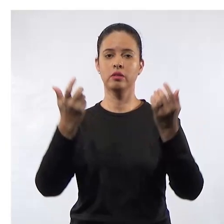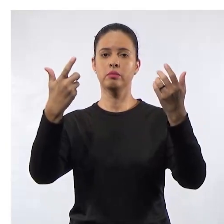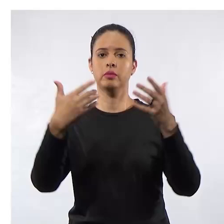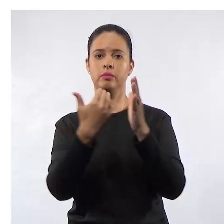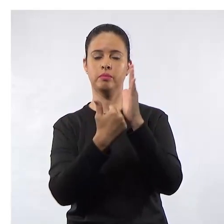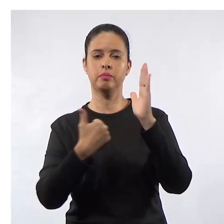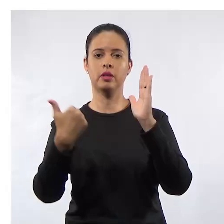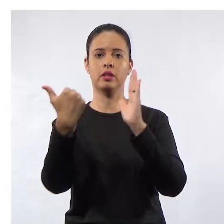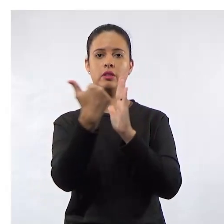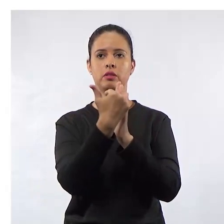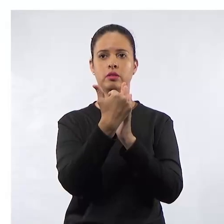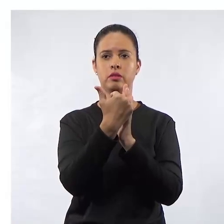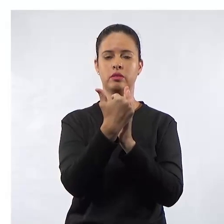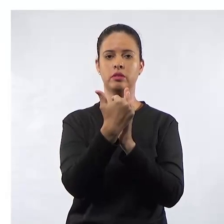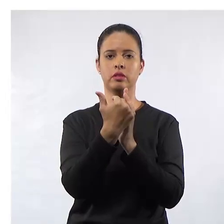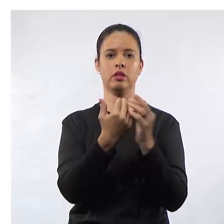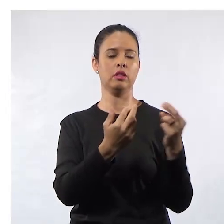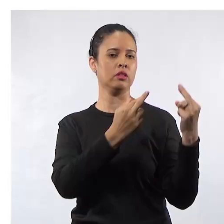um pouquinho agora sobre a